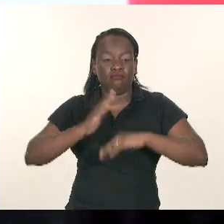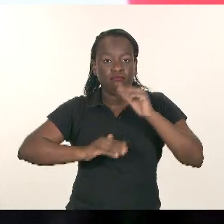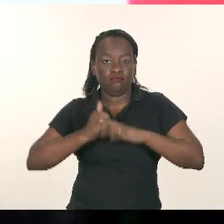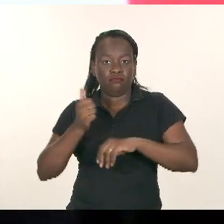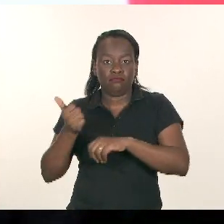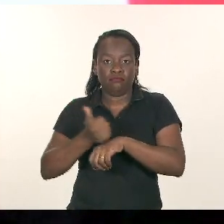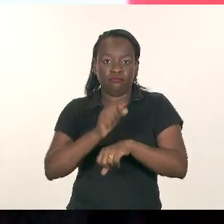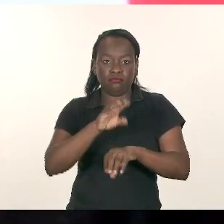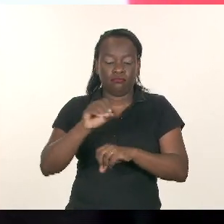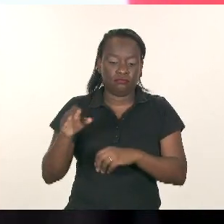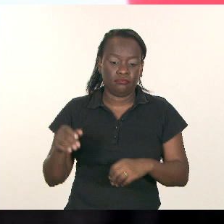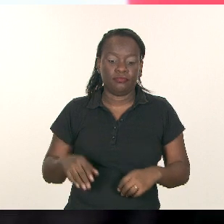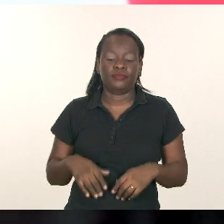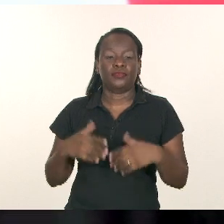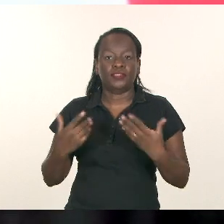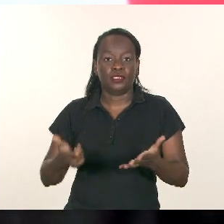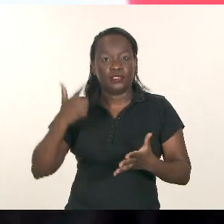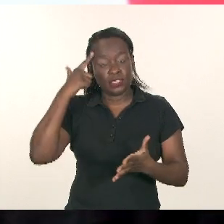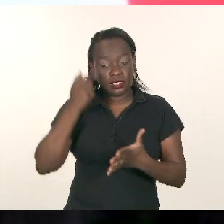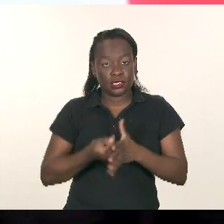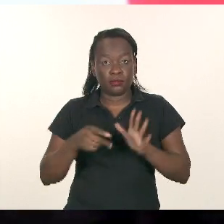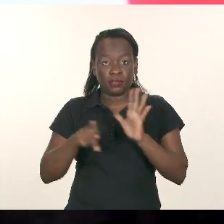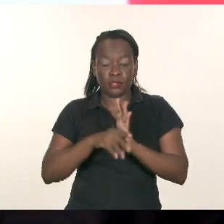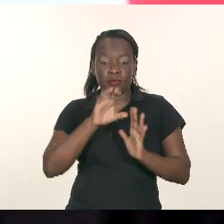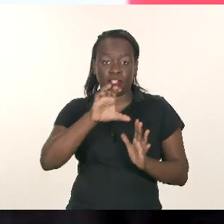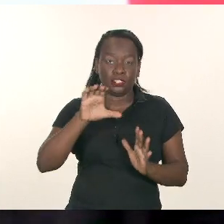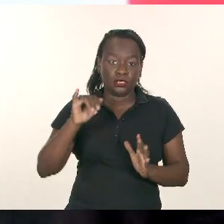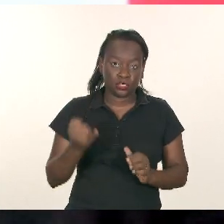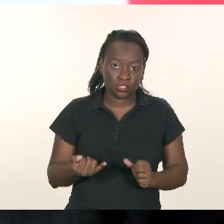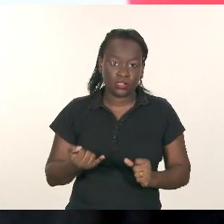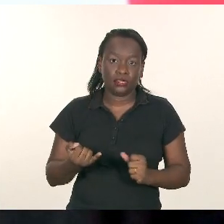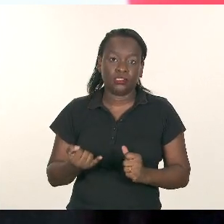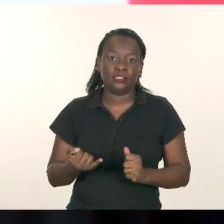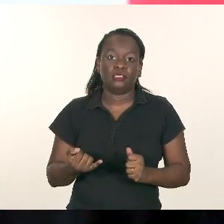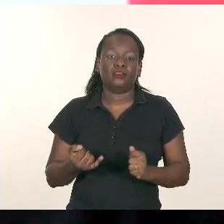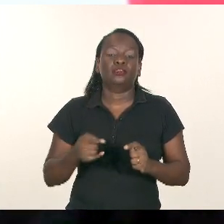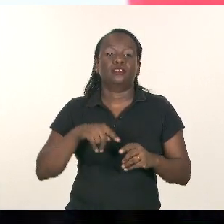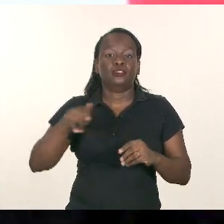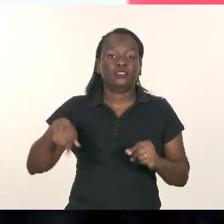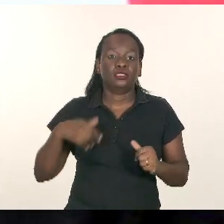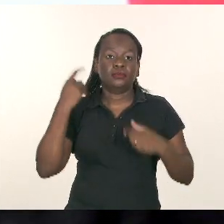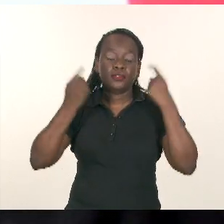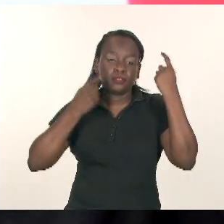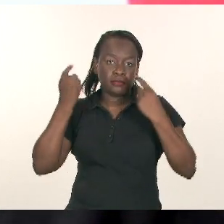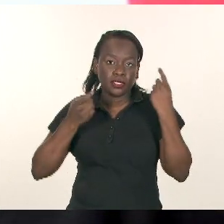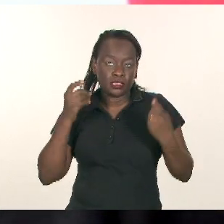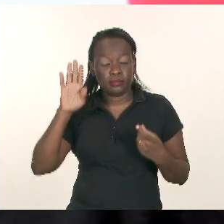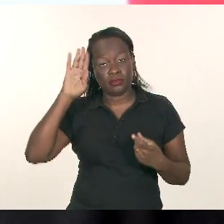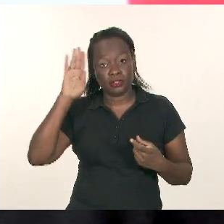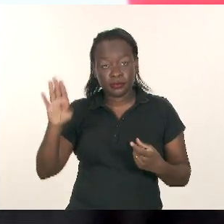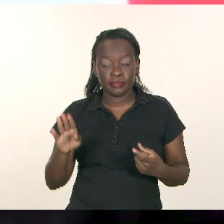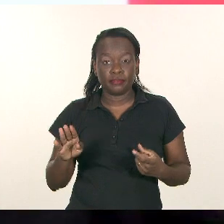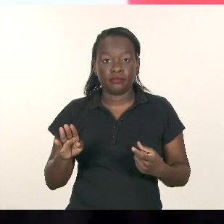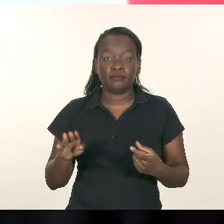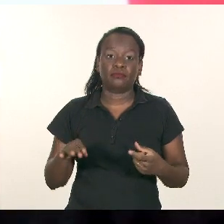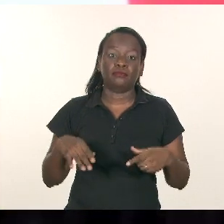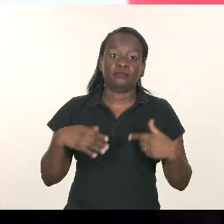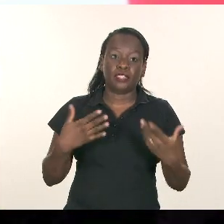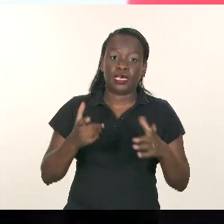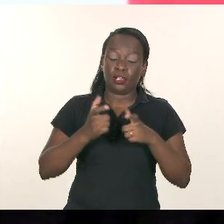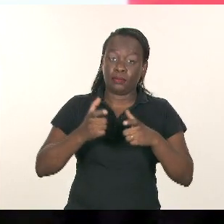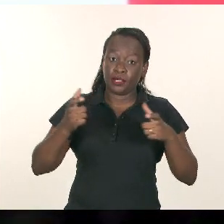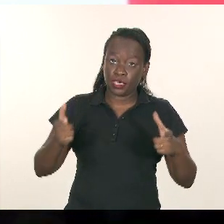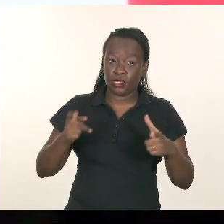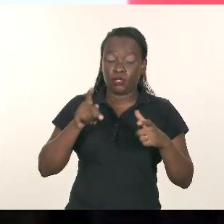profissionais de educação. Então, com o parecer da CCJ, as nossas preocupações principais, tanto para ampliar